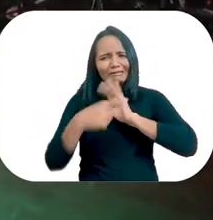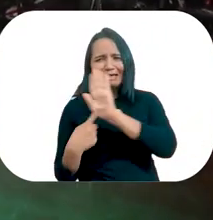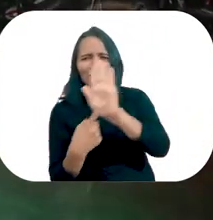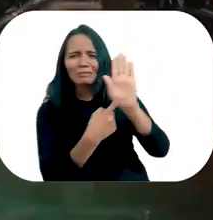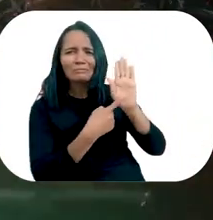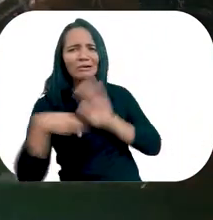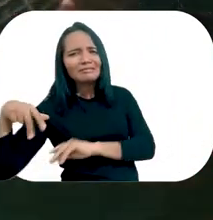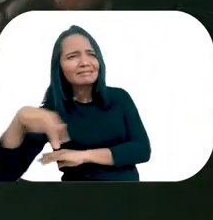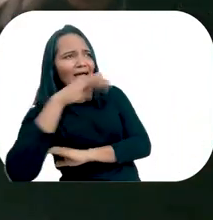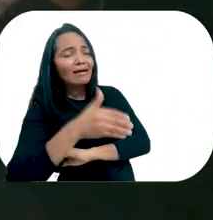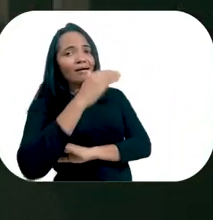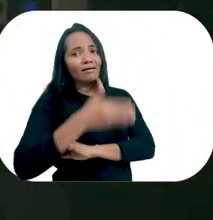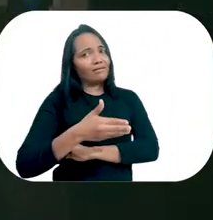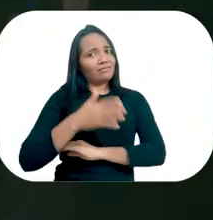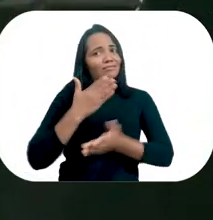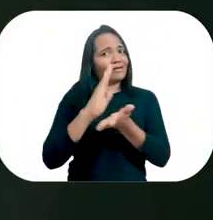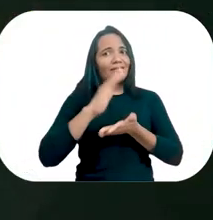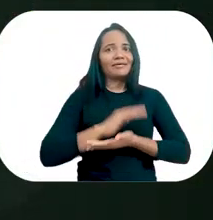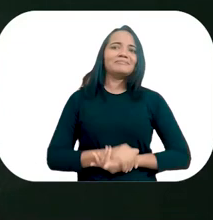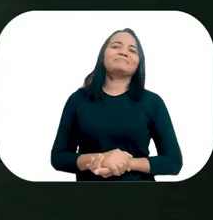pra passar a mão nela.